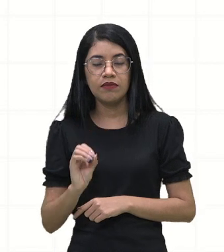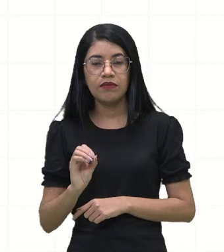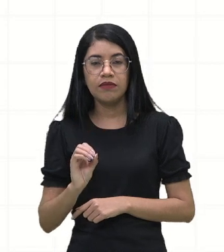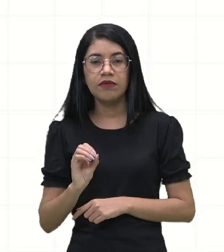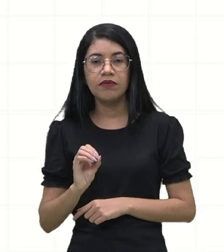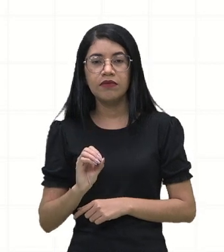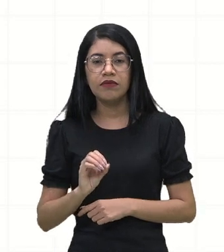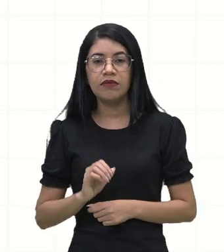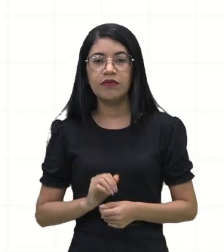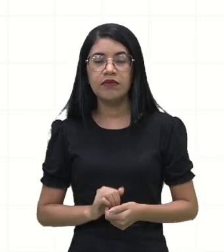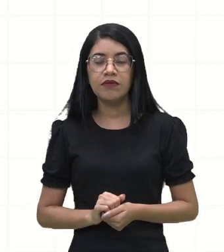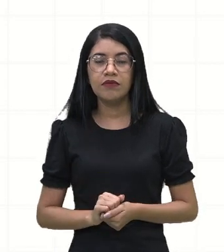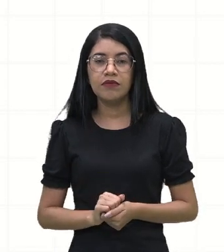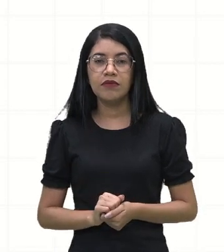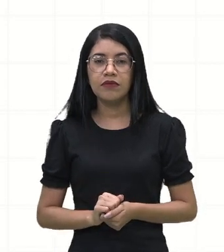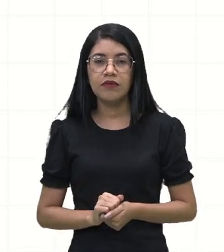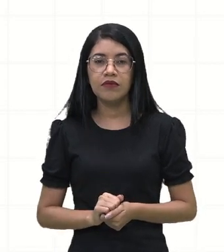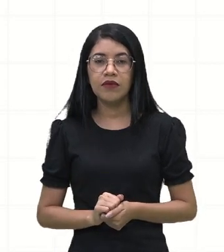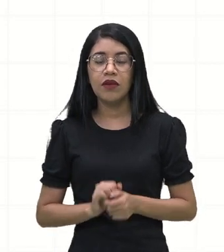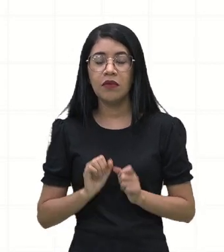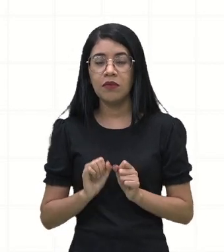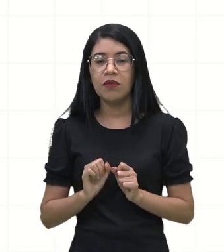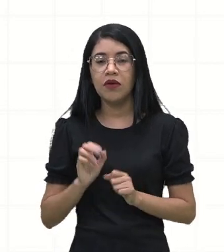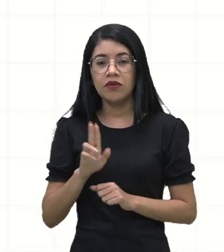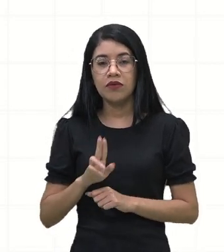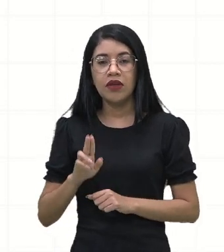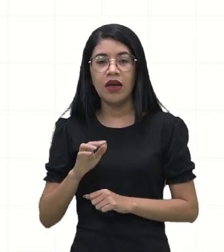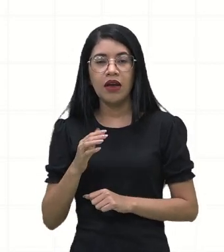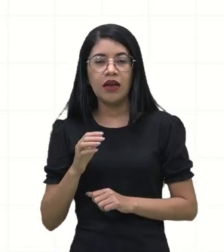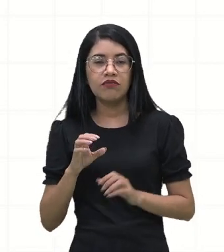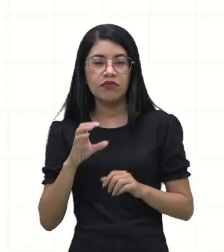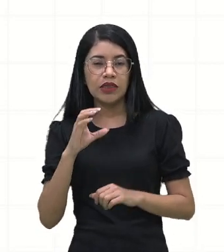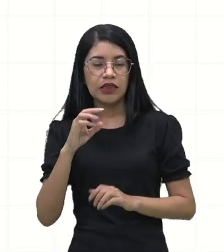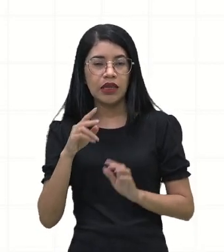Tá? Então, aqui a gente pode colocar, né?